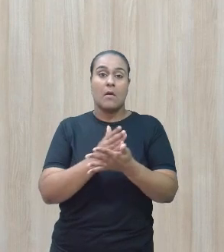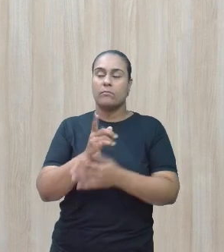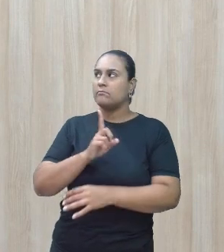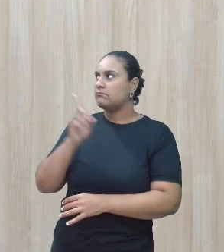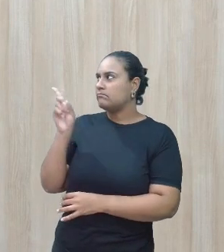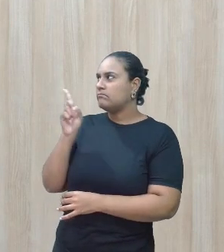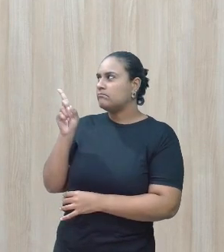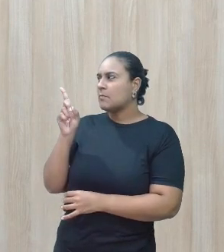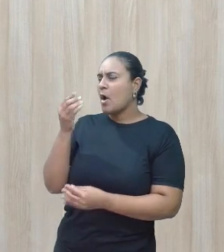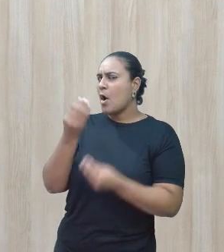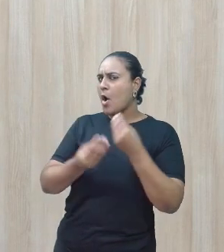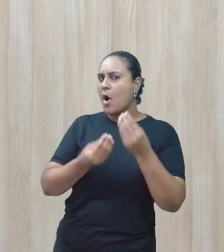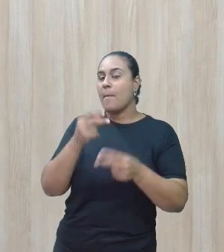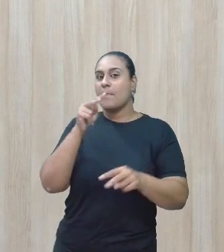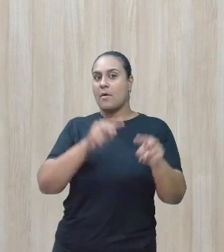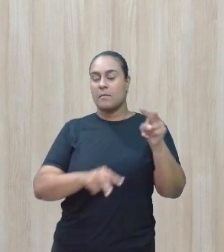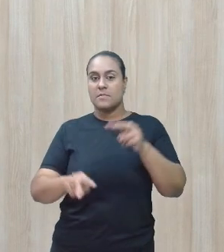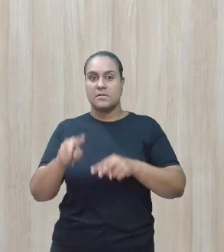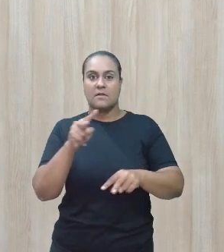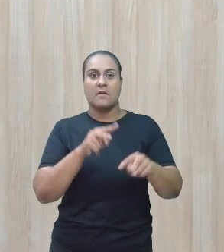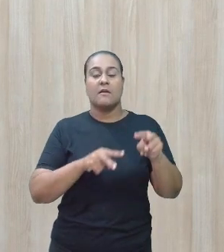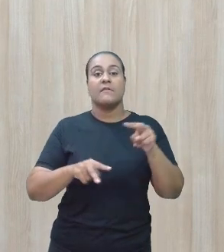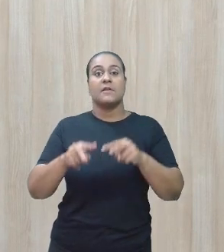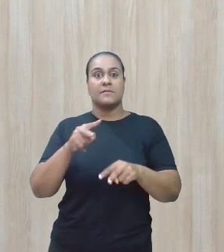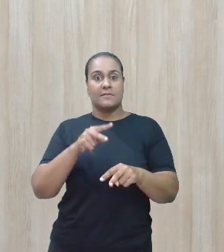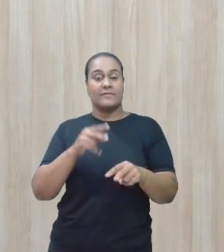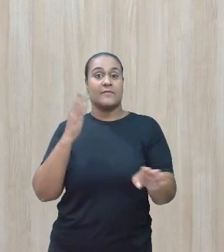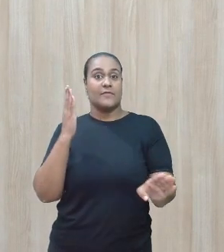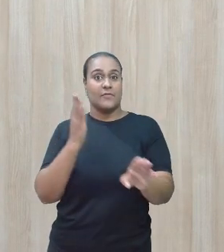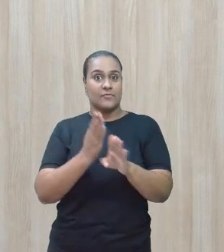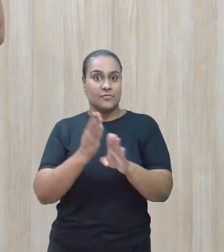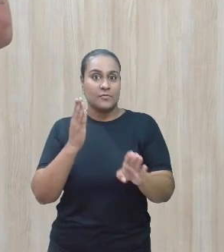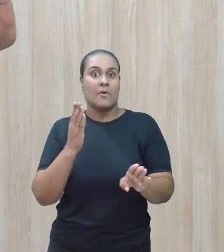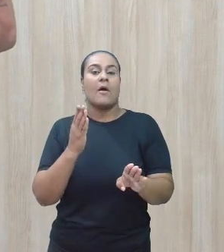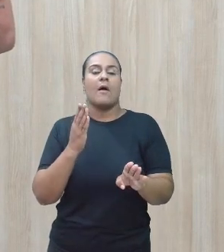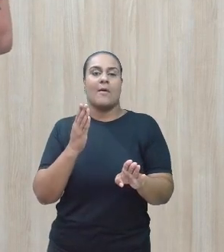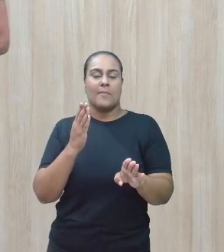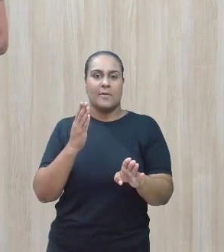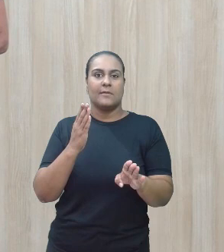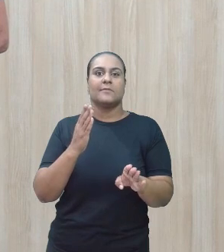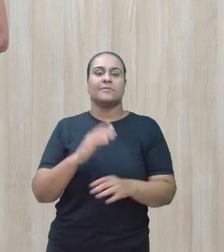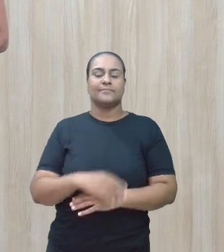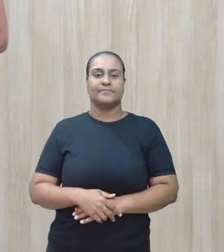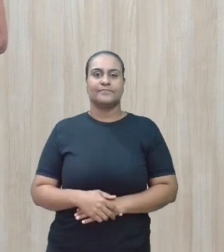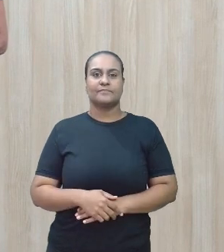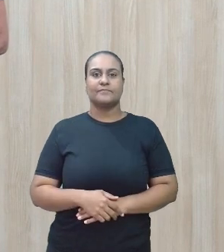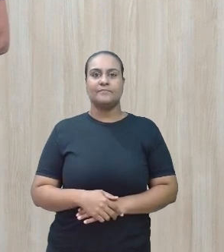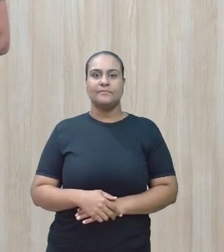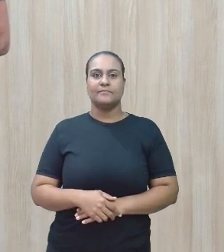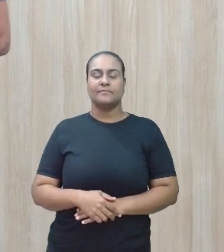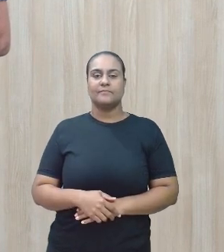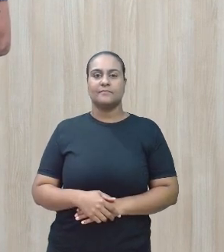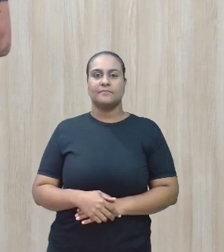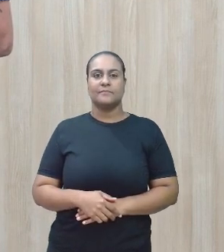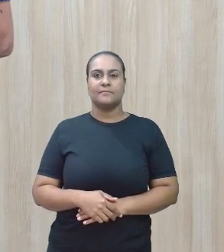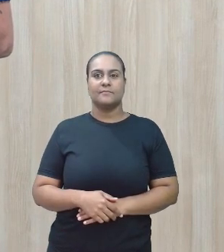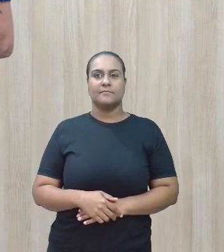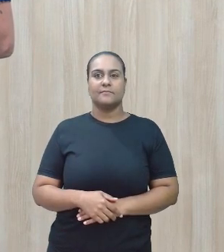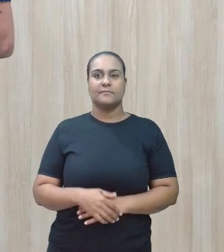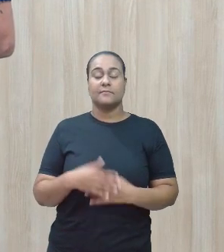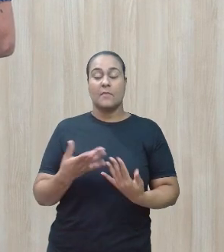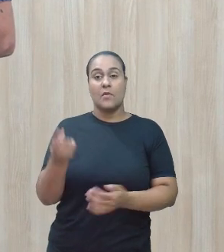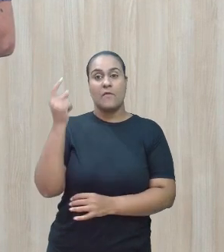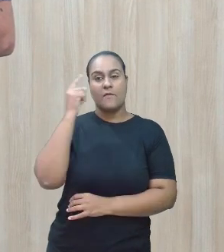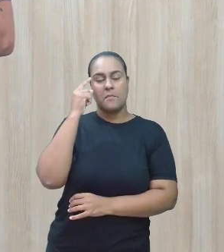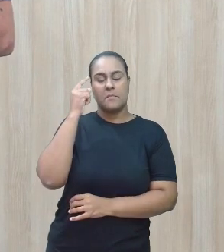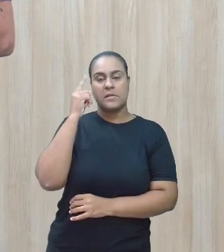da observação desses casos você consegue estabelecer determinados casos à frente, tá certo? Então vamos pensar um